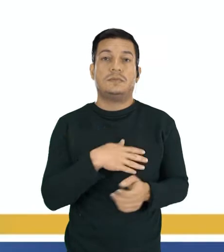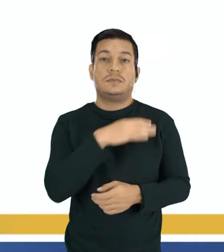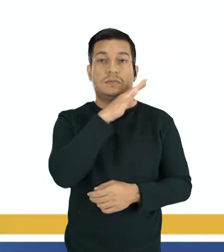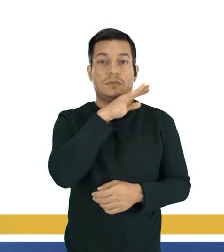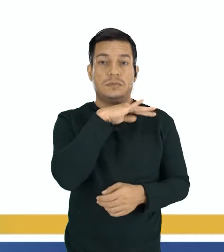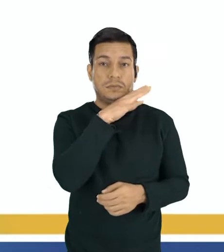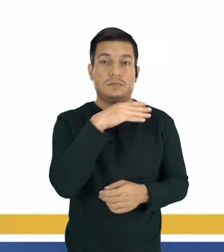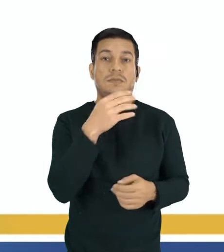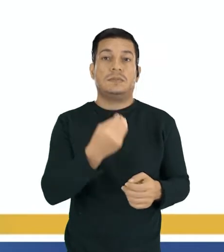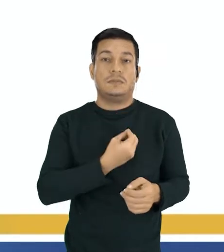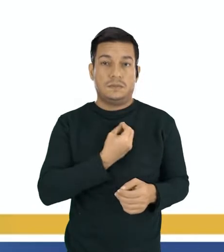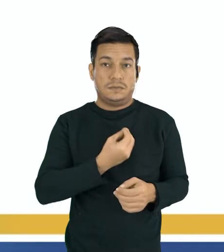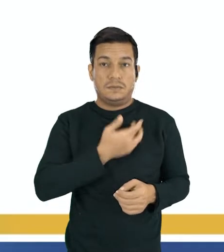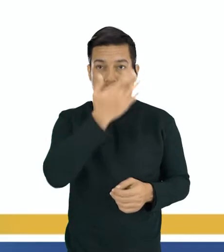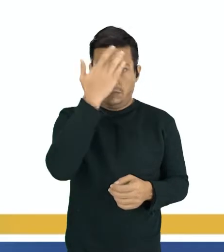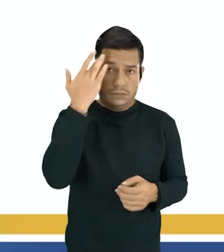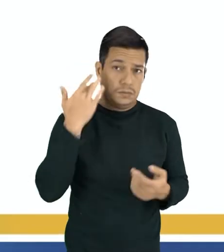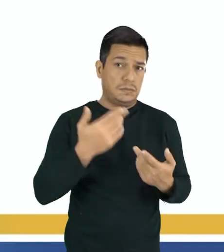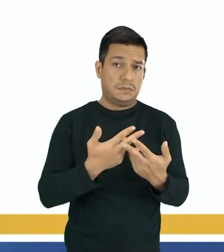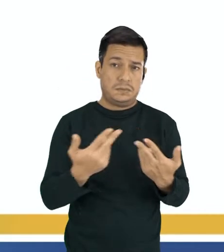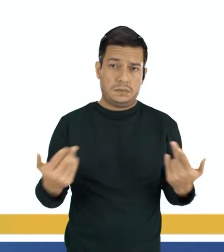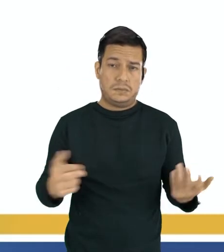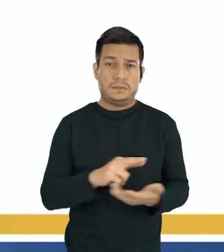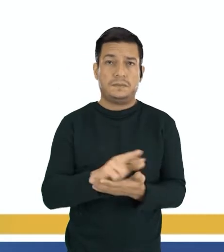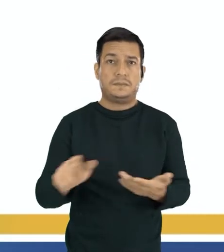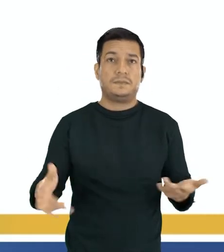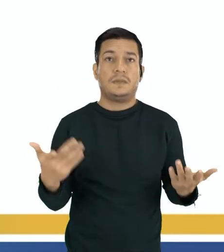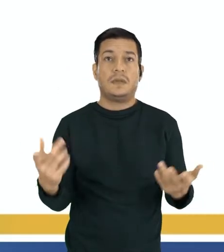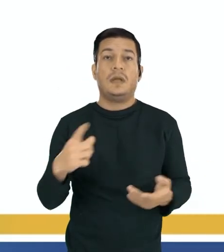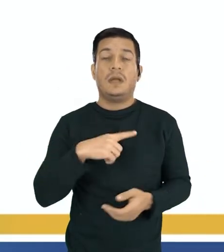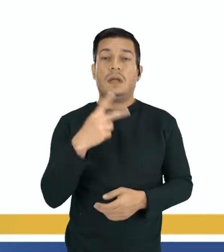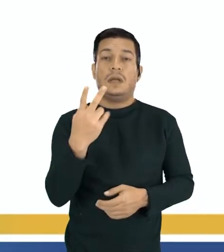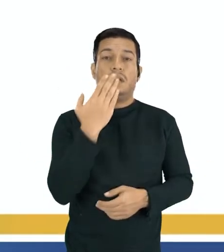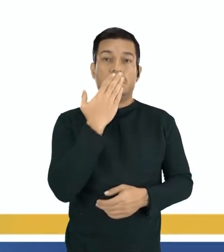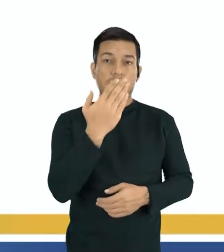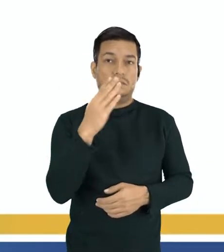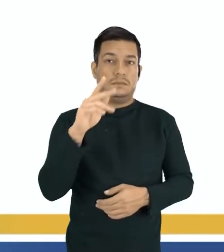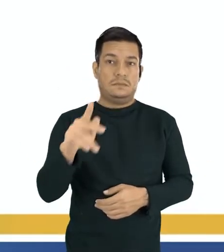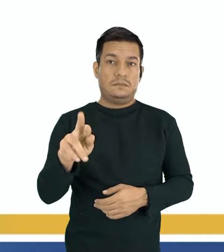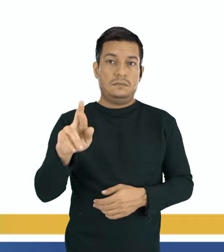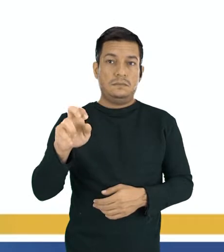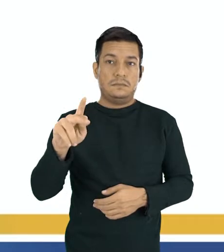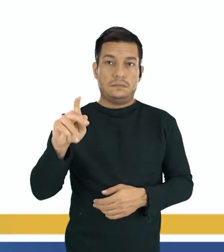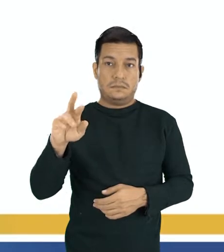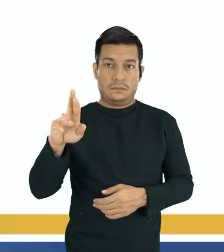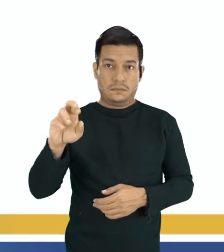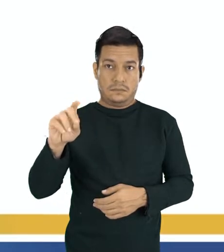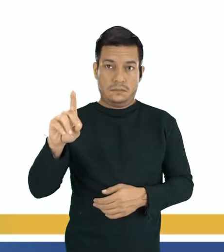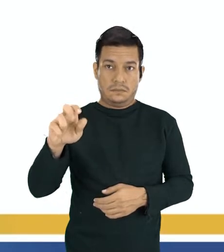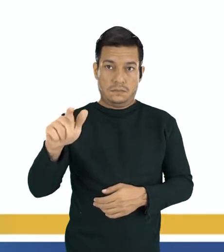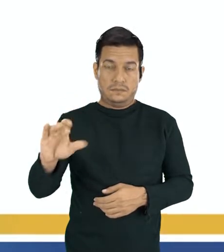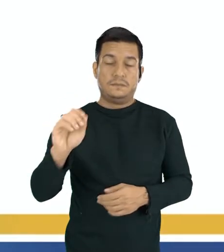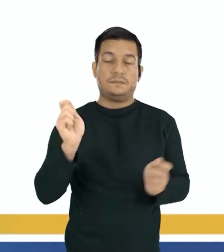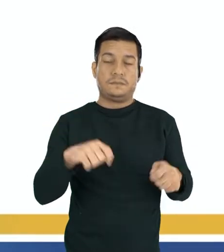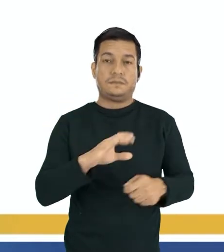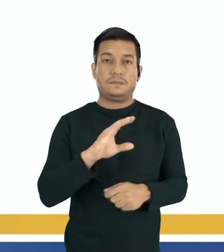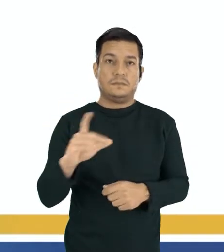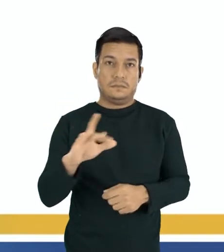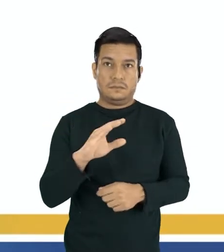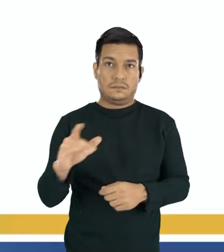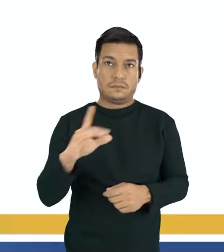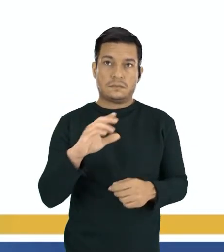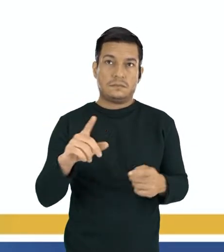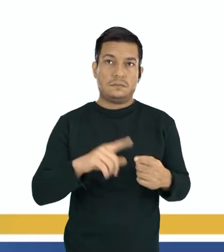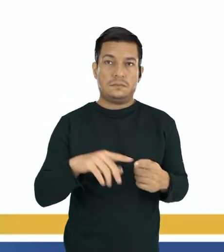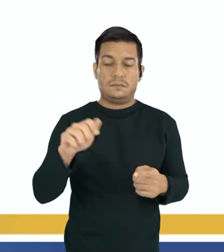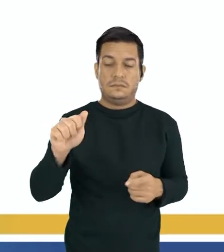às mudanças no ambiente. Nós temos dois tipos de reprodução, então podemos classificar em